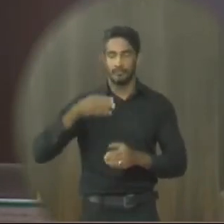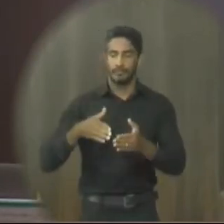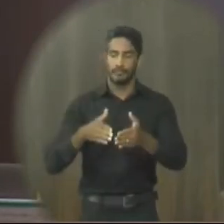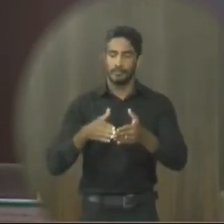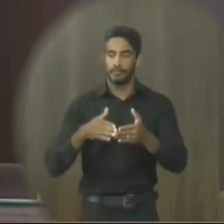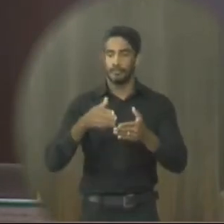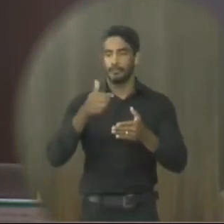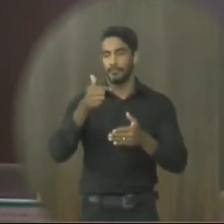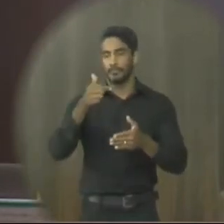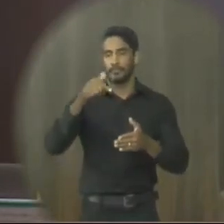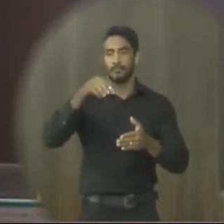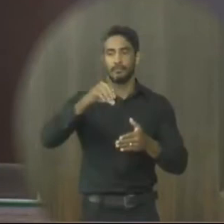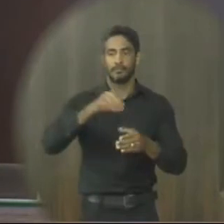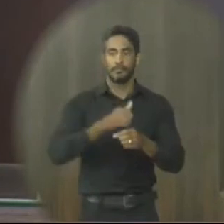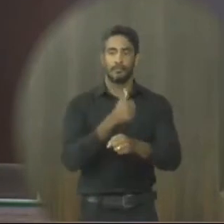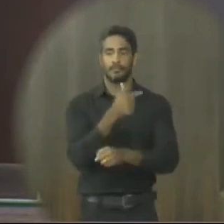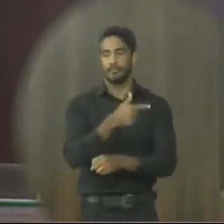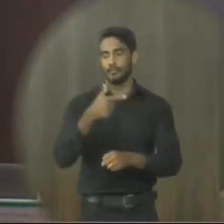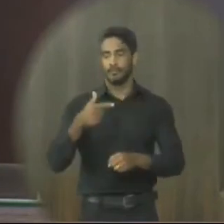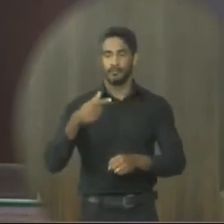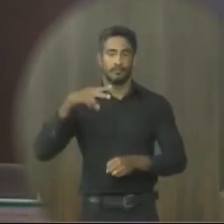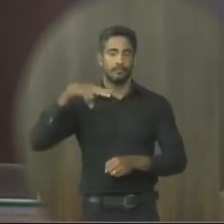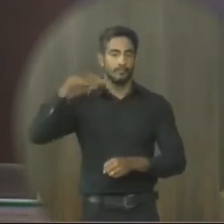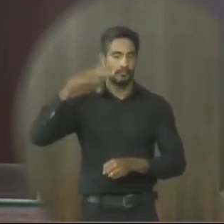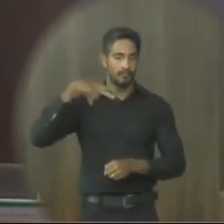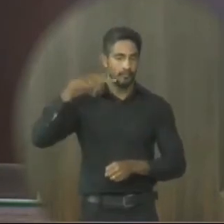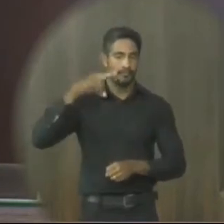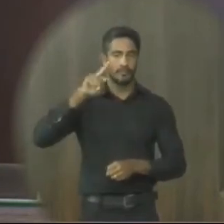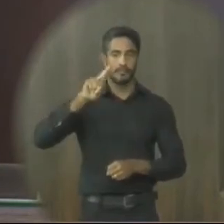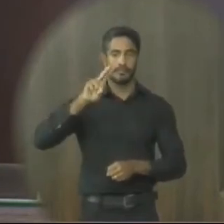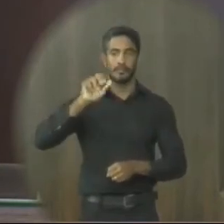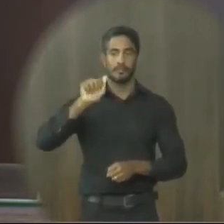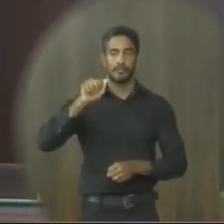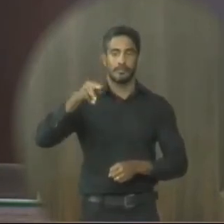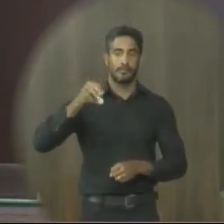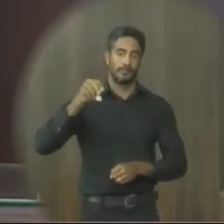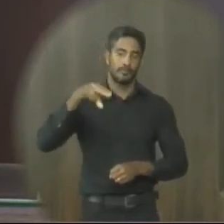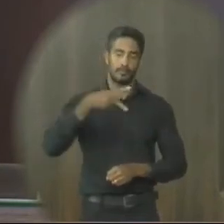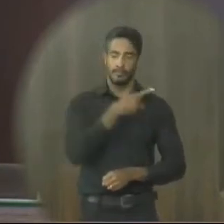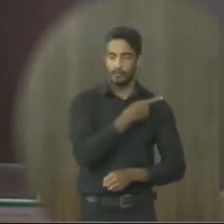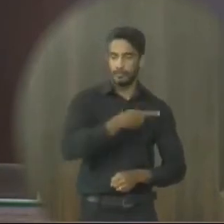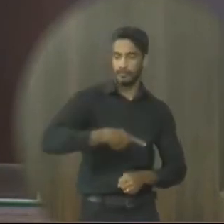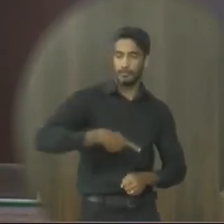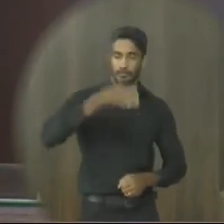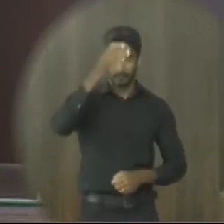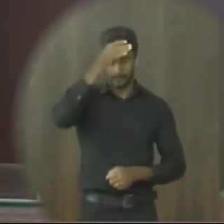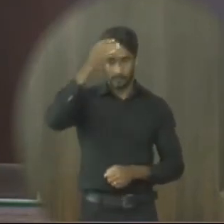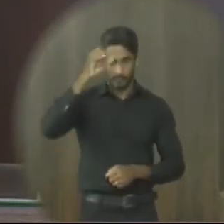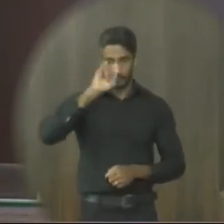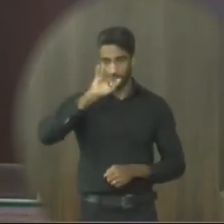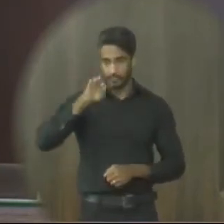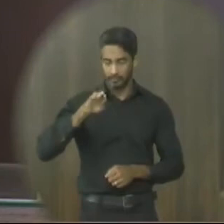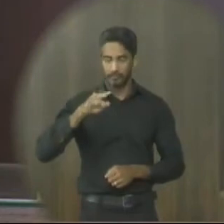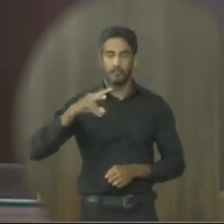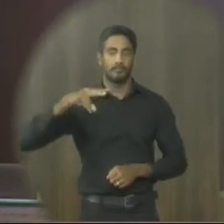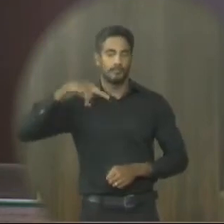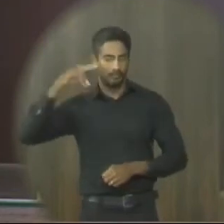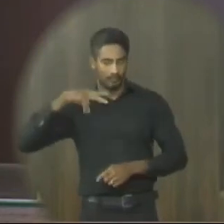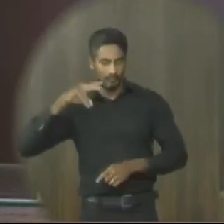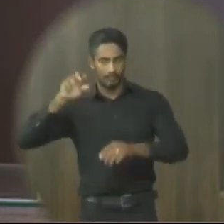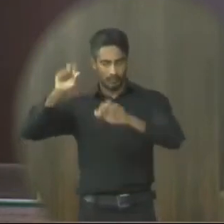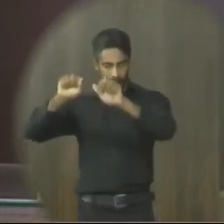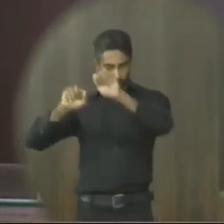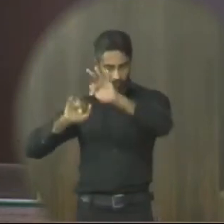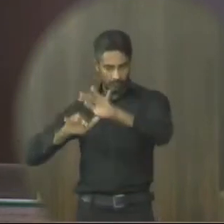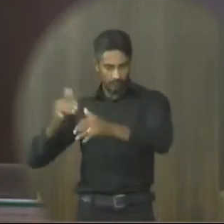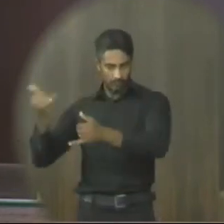Requerimento 070-2022, ao seletivo senhor Ramon Alessandro Araújo, presidente da Câmara Municipal de Janaúba. O vereador que se subscreve,